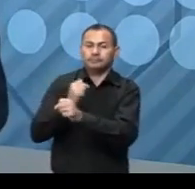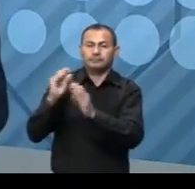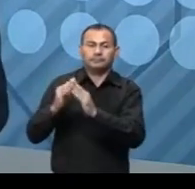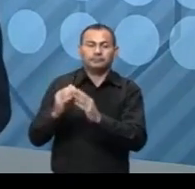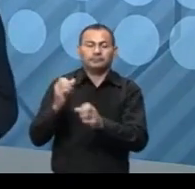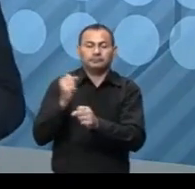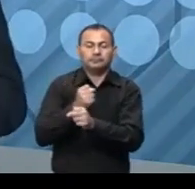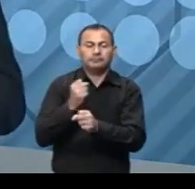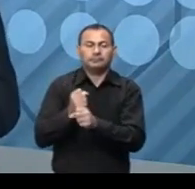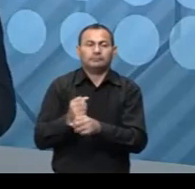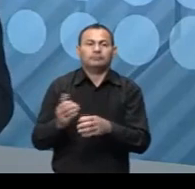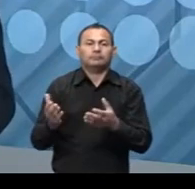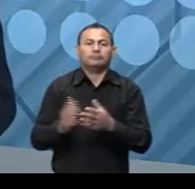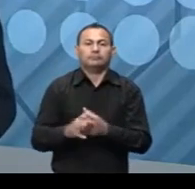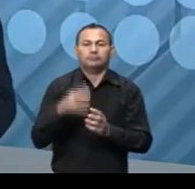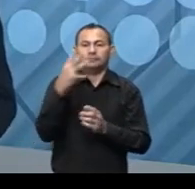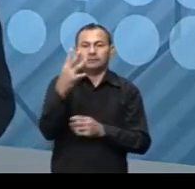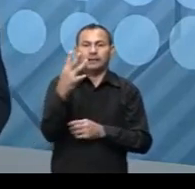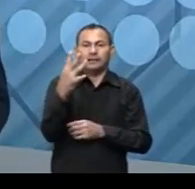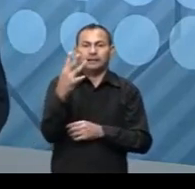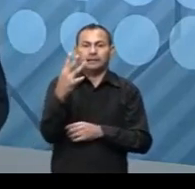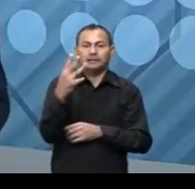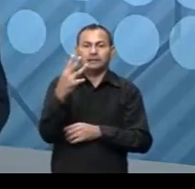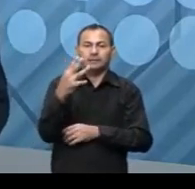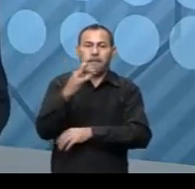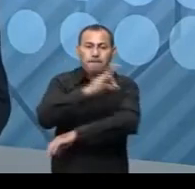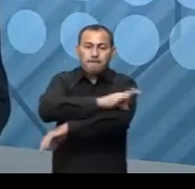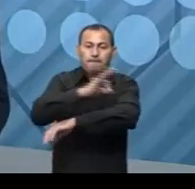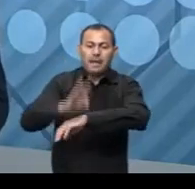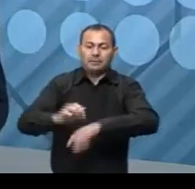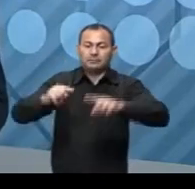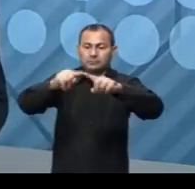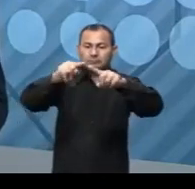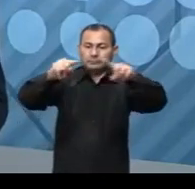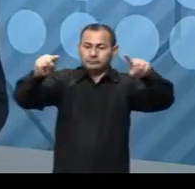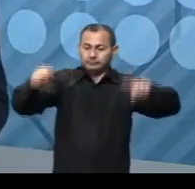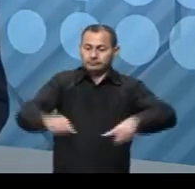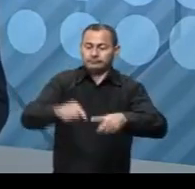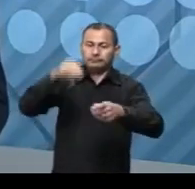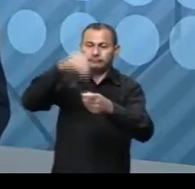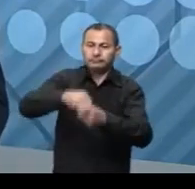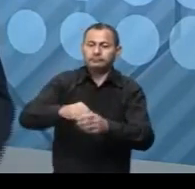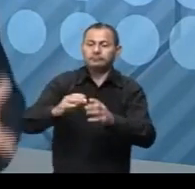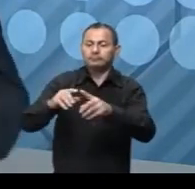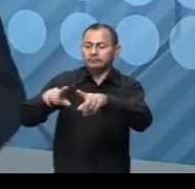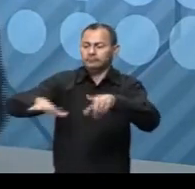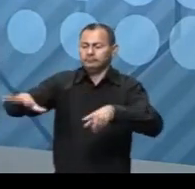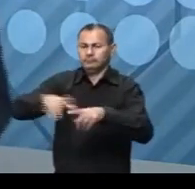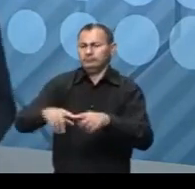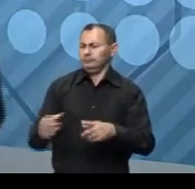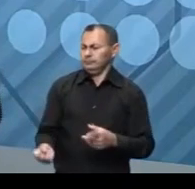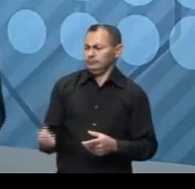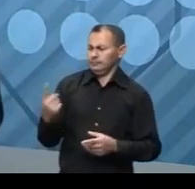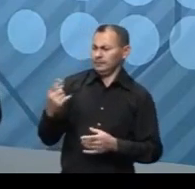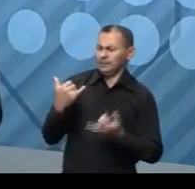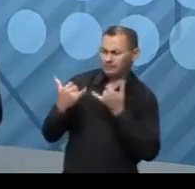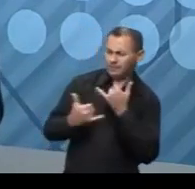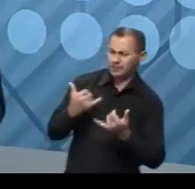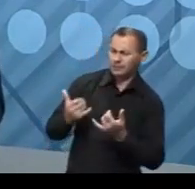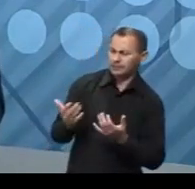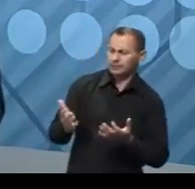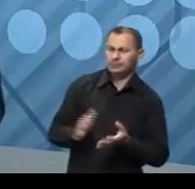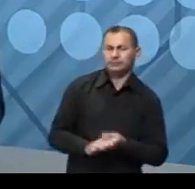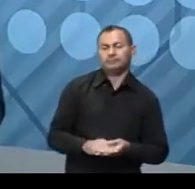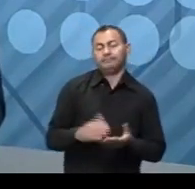a casa, construiu 3 metros quadrados dentro da área dele. Mas, poxa vida, você está de brincadeira,